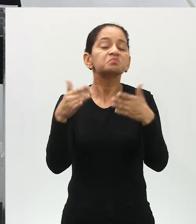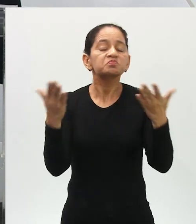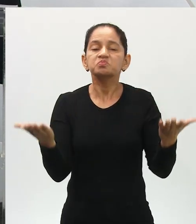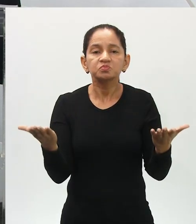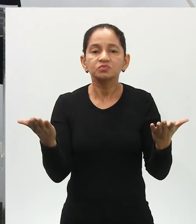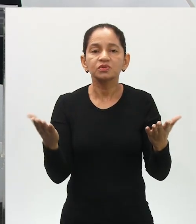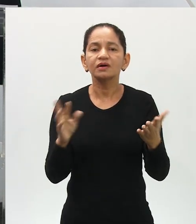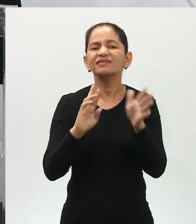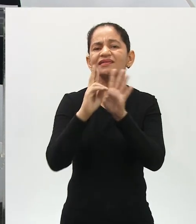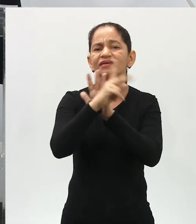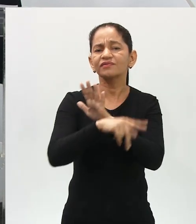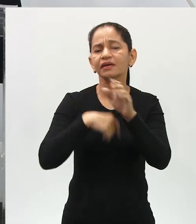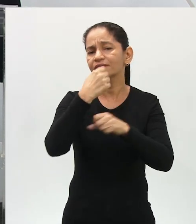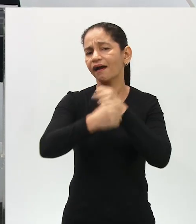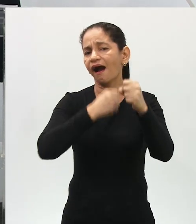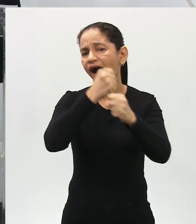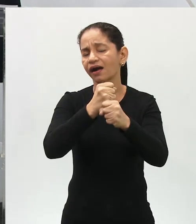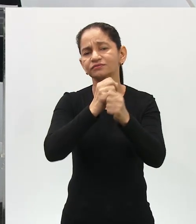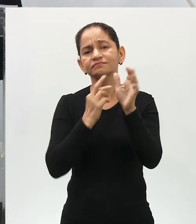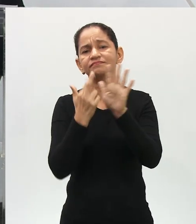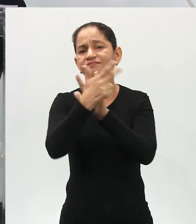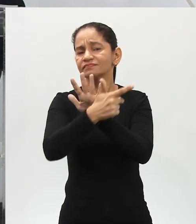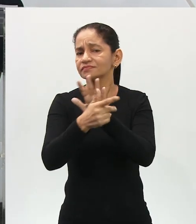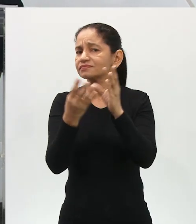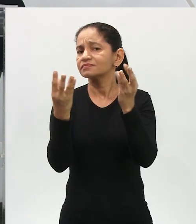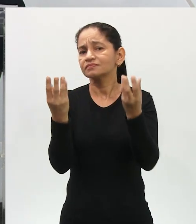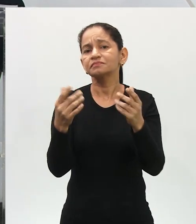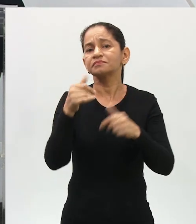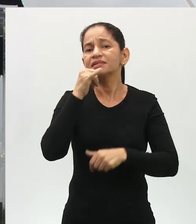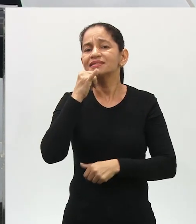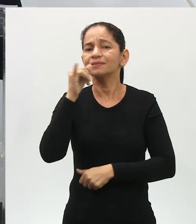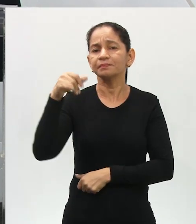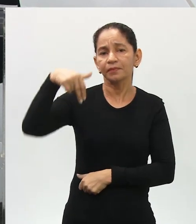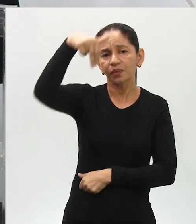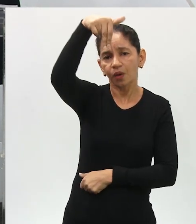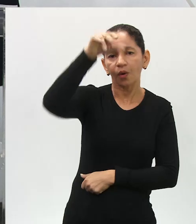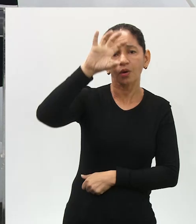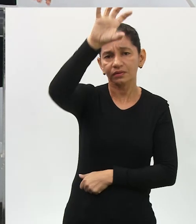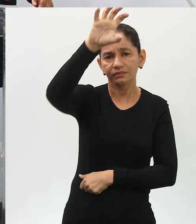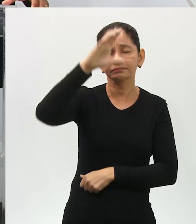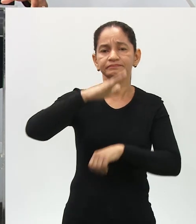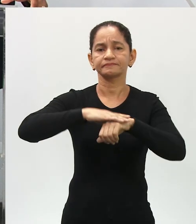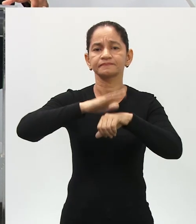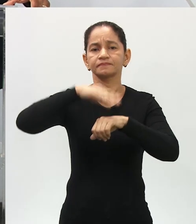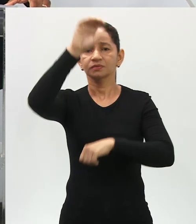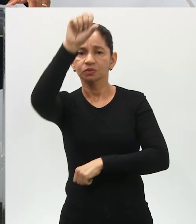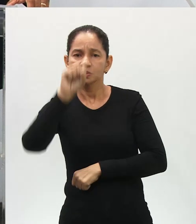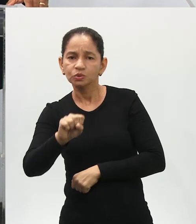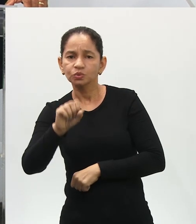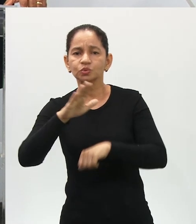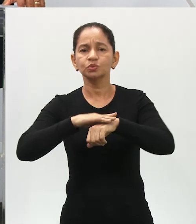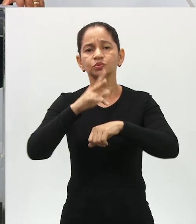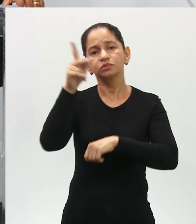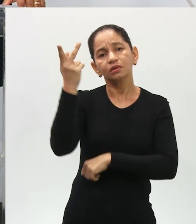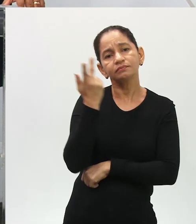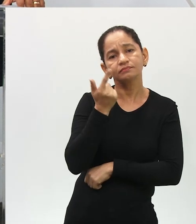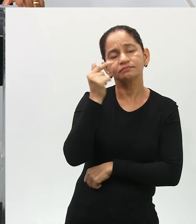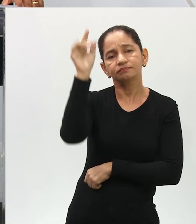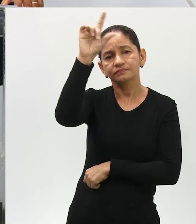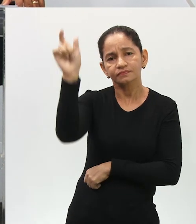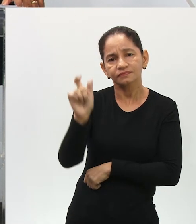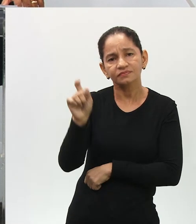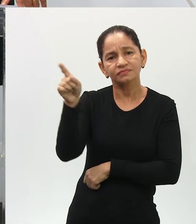né, de vários anos de forma regionalizada, pensando no Norte, no Nordeste, essa classificação que a gente tem de IBGE das